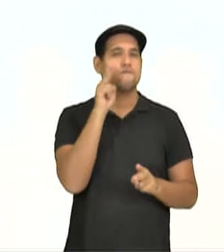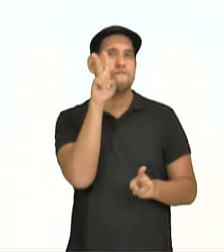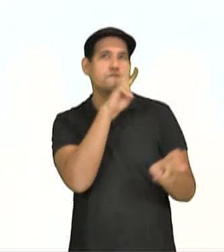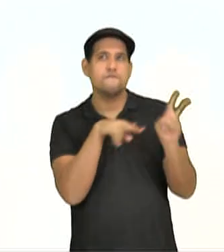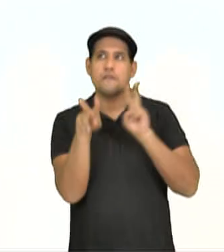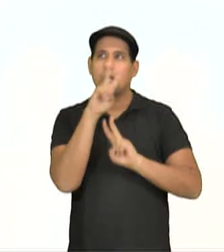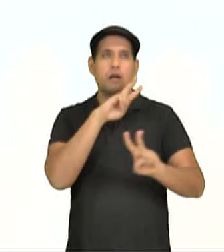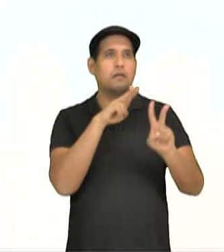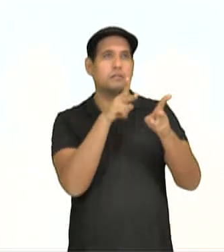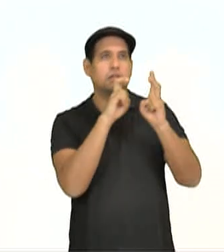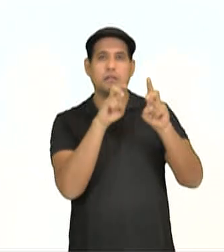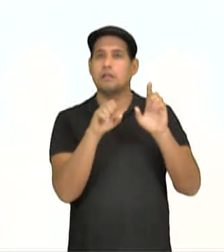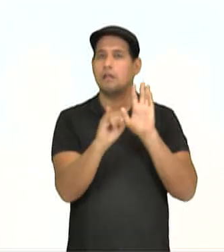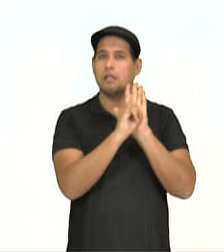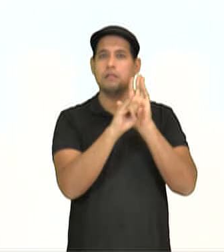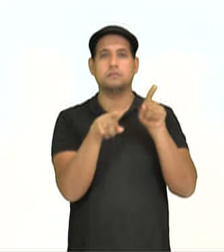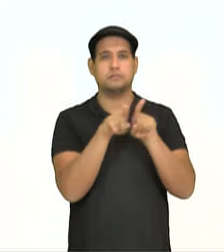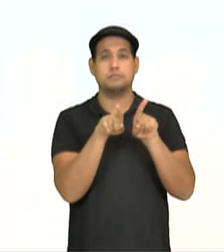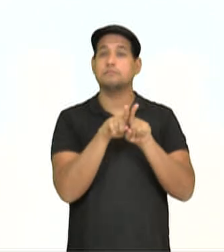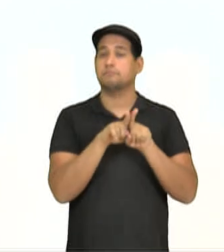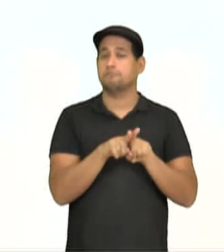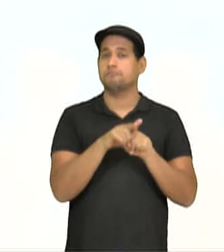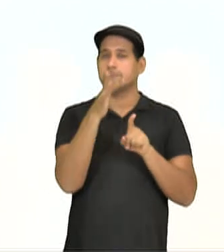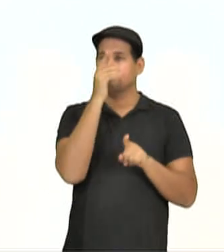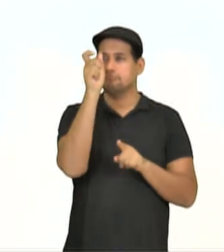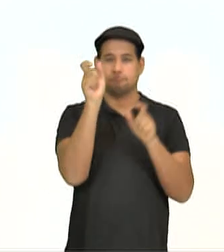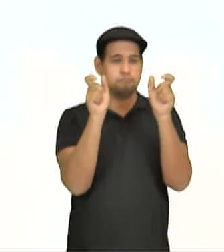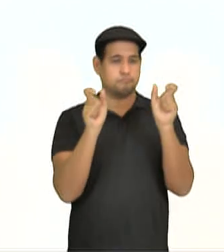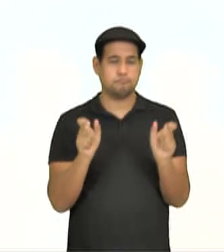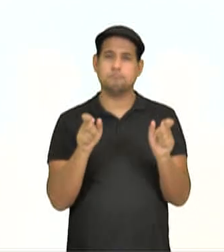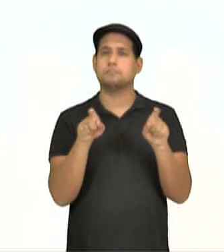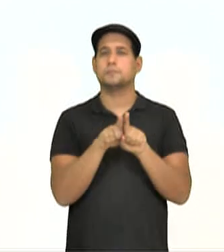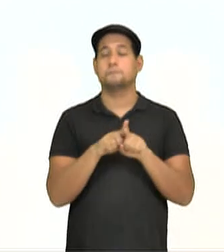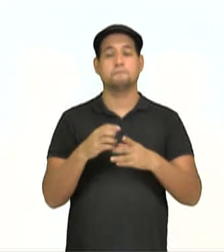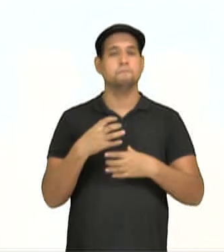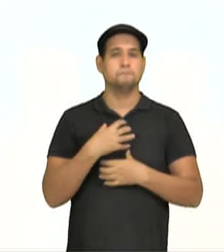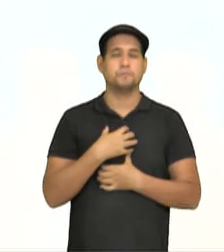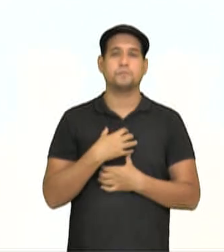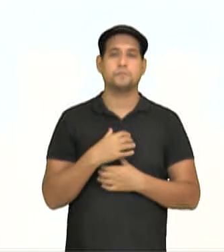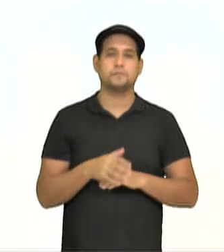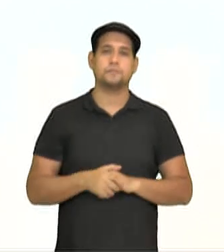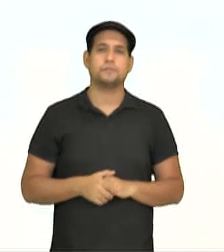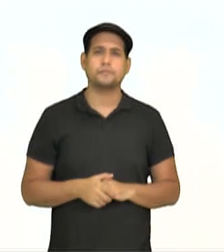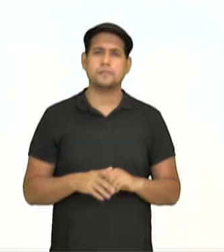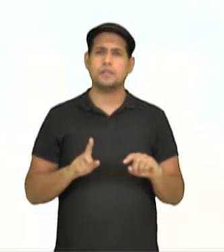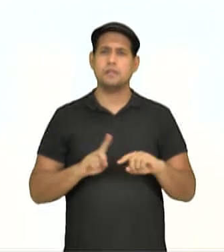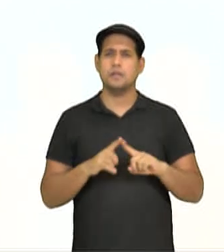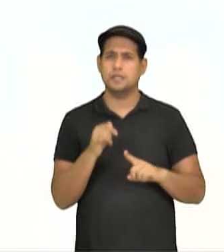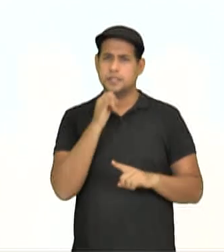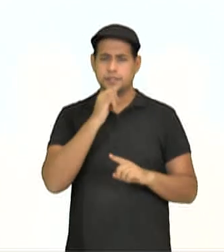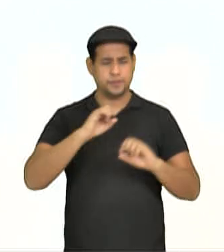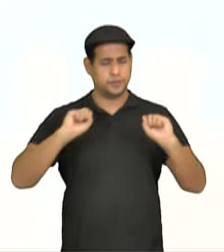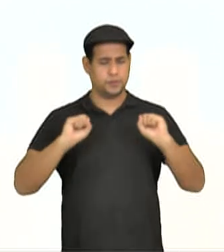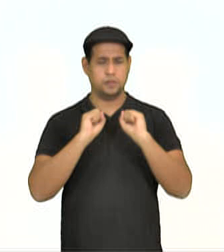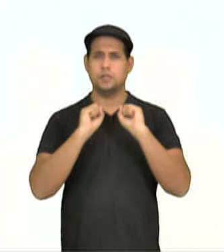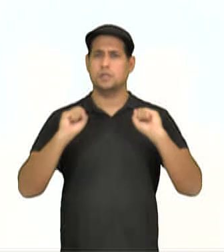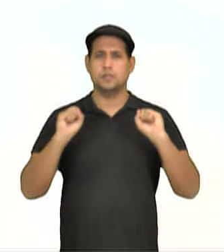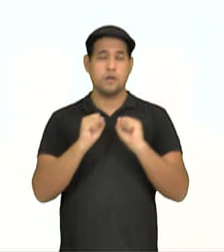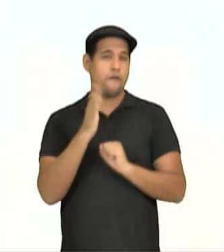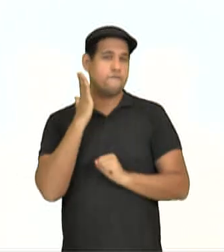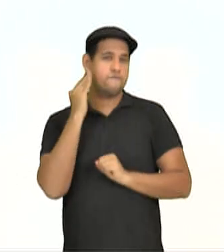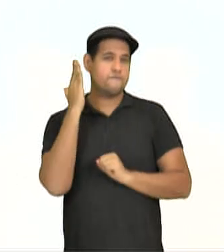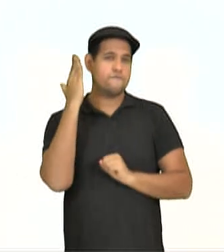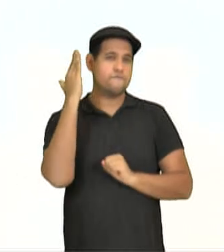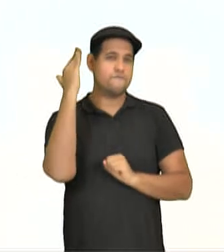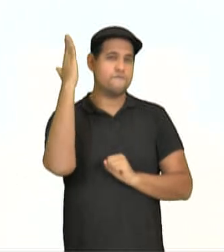identificar o atleta pelas suas feições, pelo seu jeito. Então, à medida que esse esporte ele foi ficando